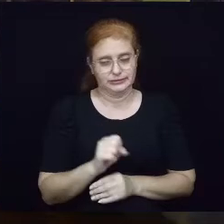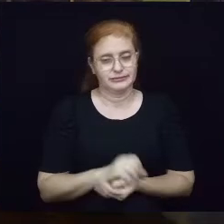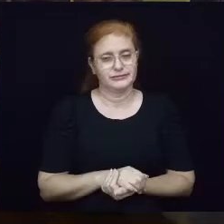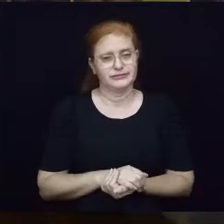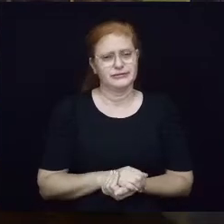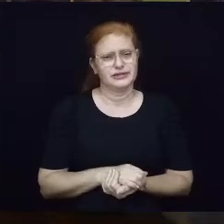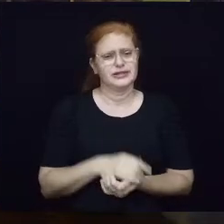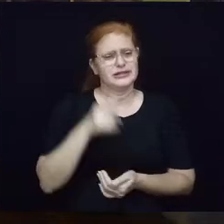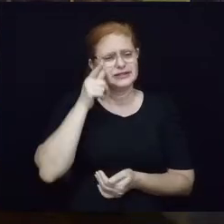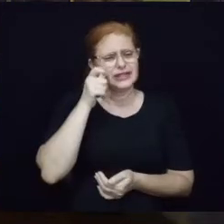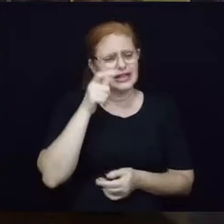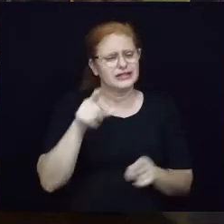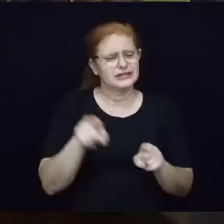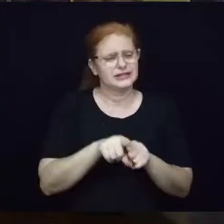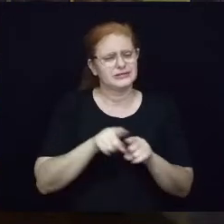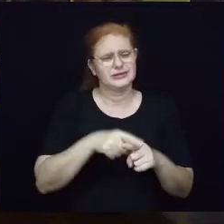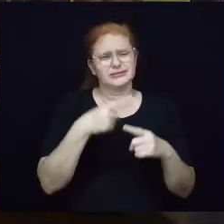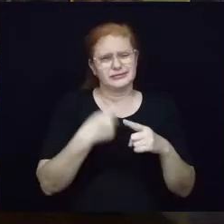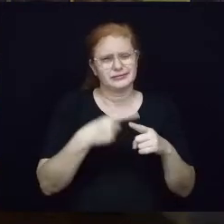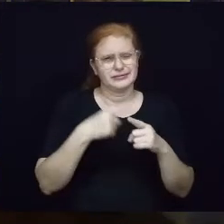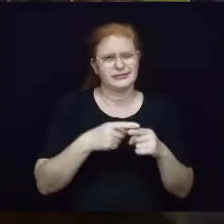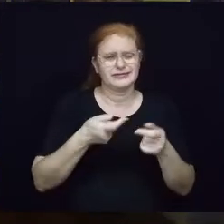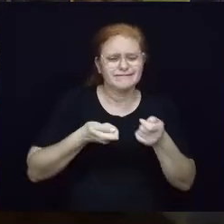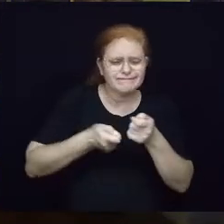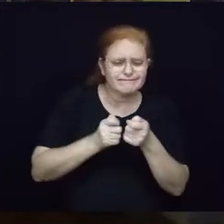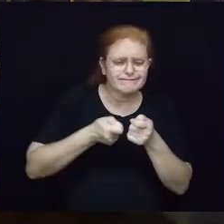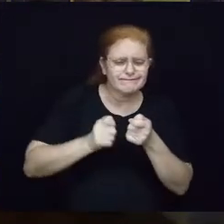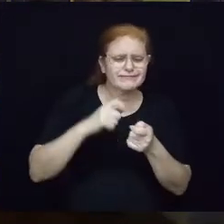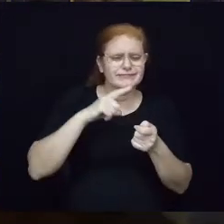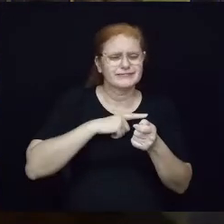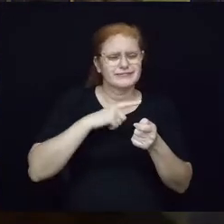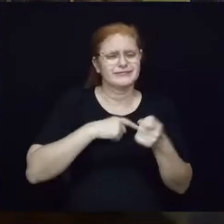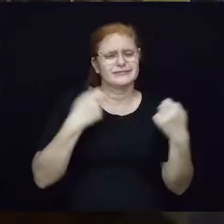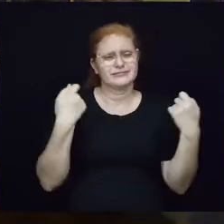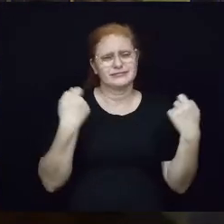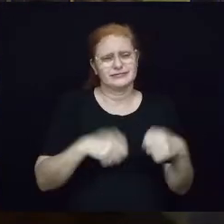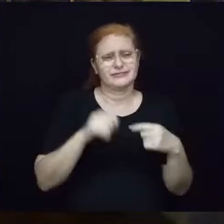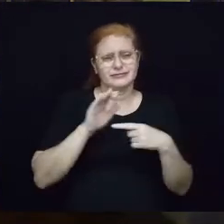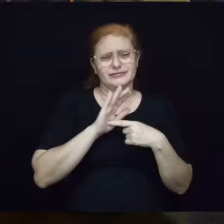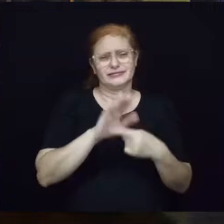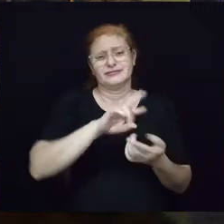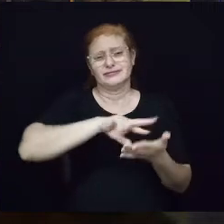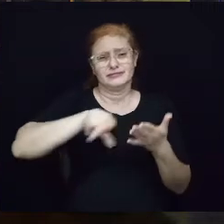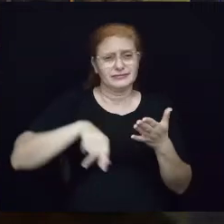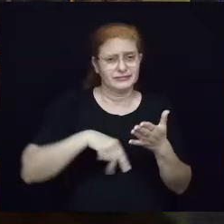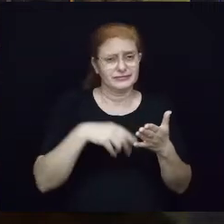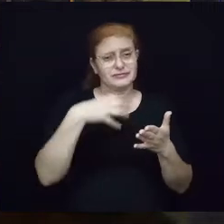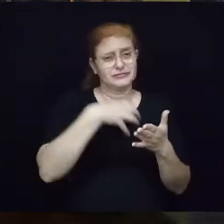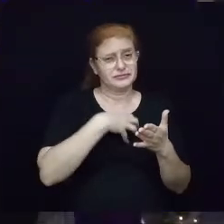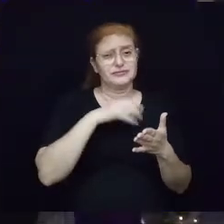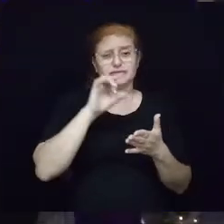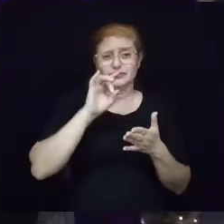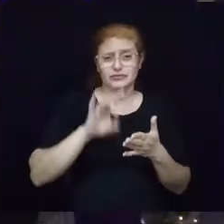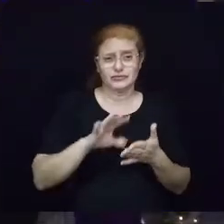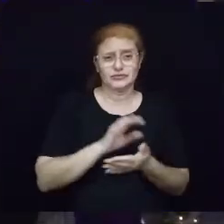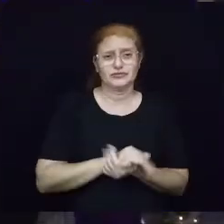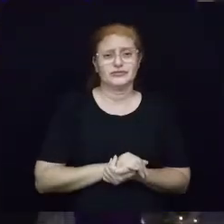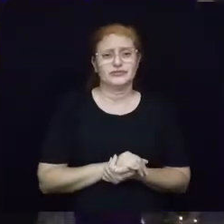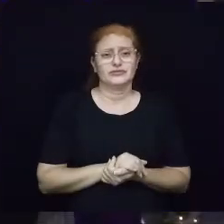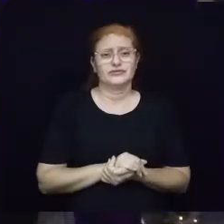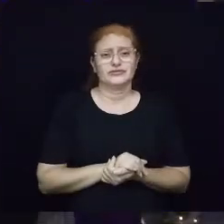Isso me interessa muito pelo fato da escultura ter a possibilidade de apresentar várias configurações, não só